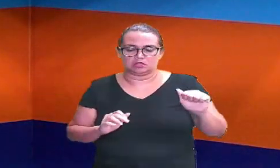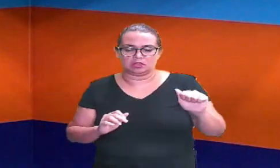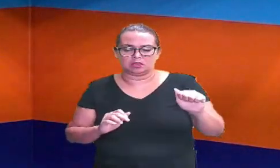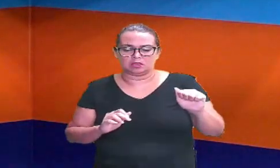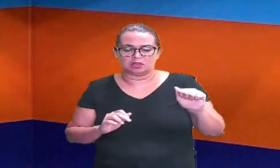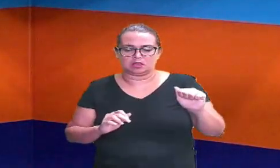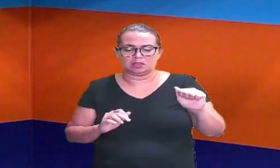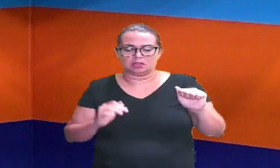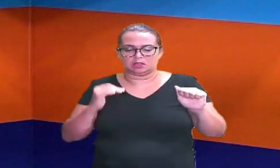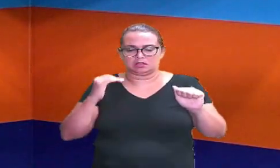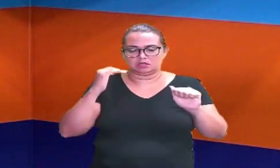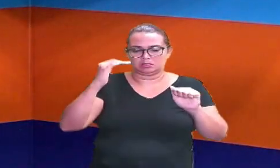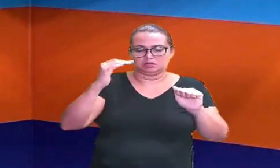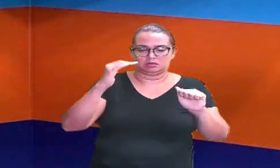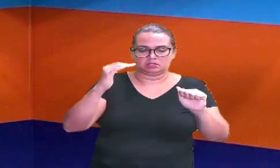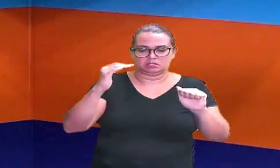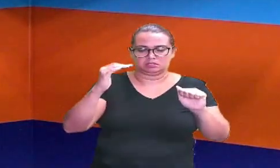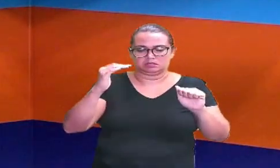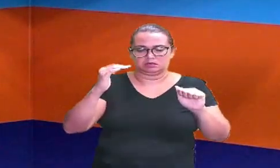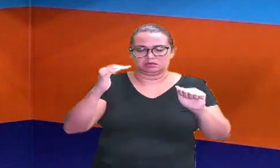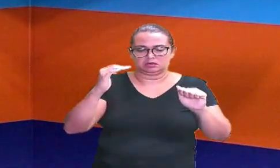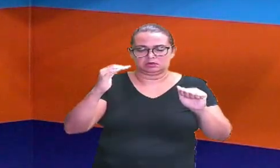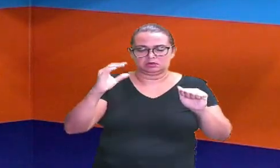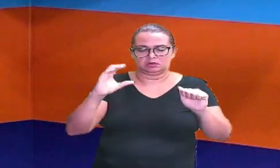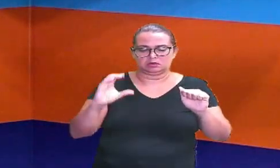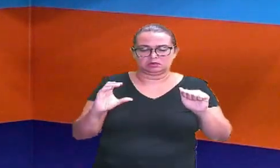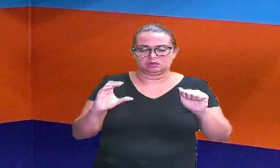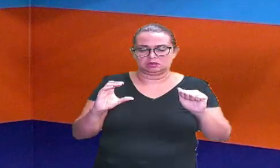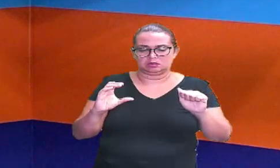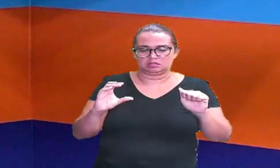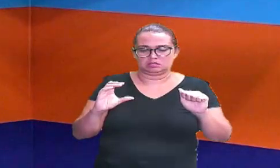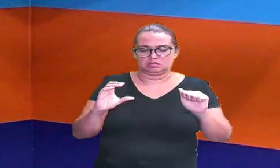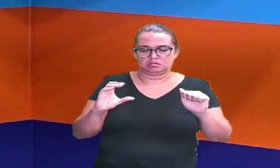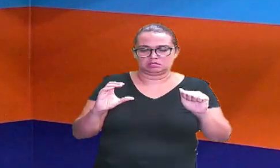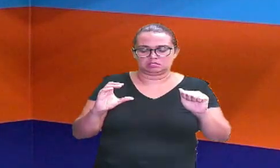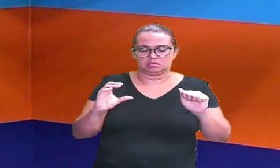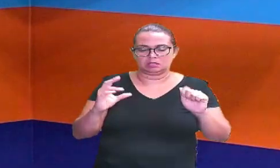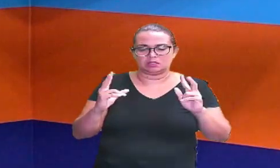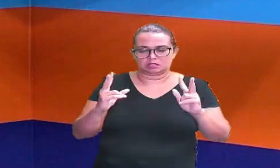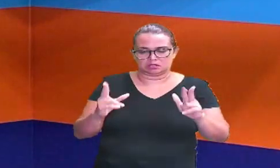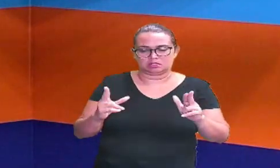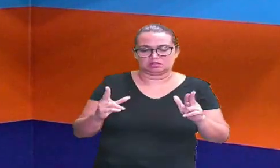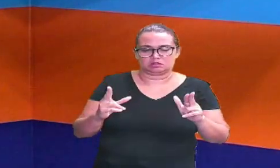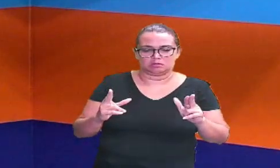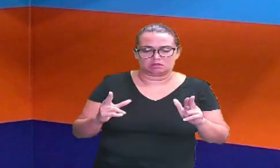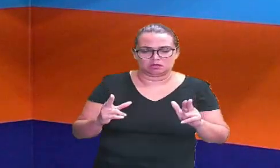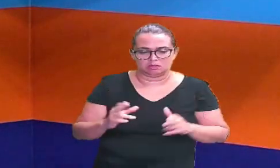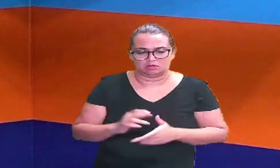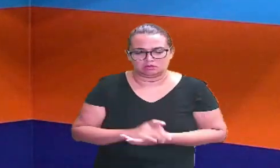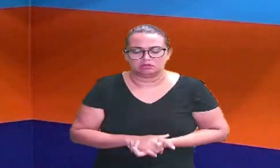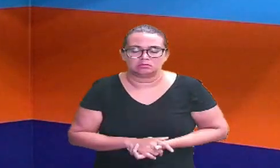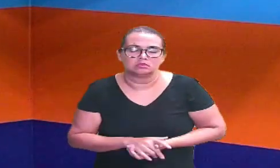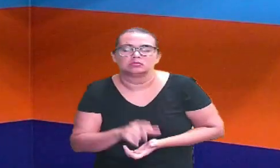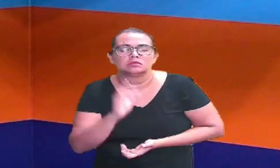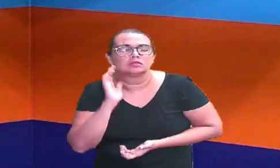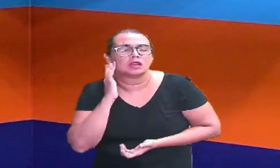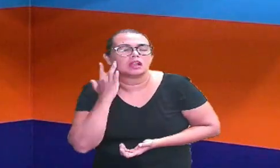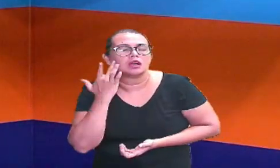tá aqui em cima e o ângulo C, eles vão ser iguais? Diz pra